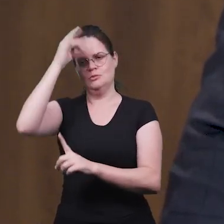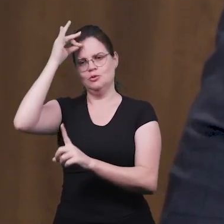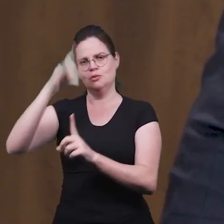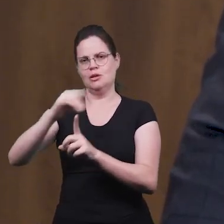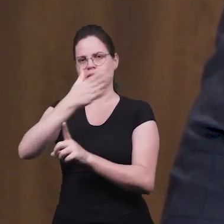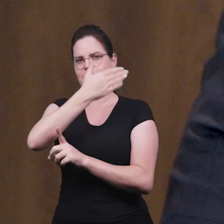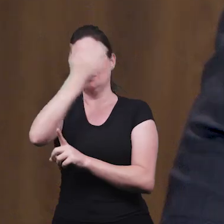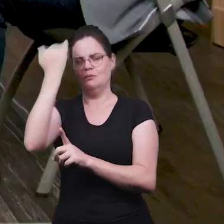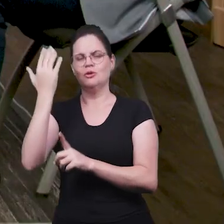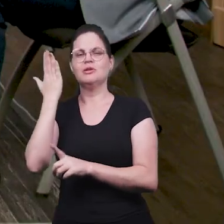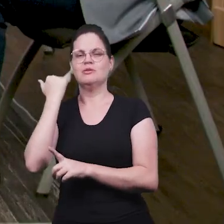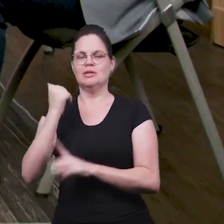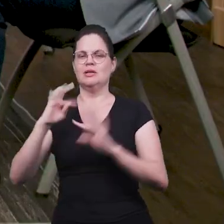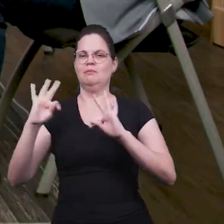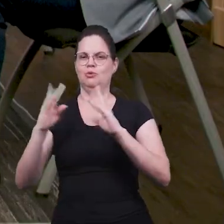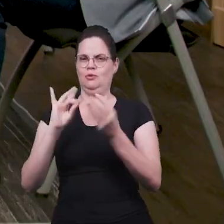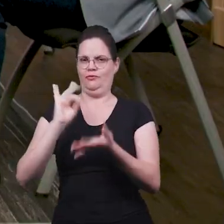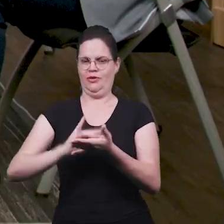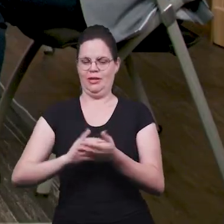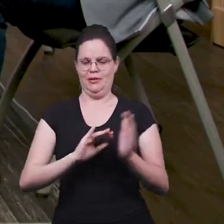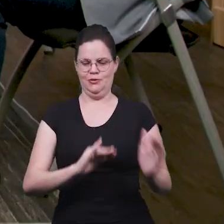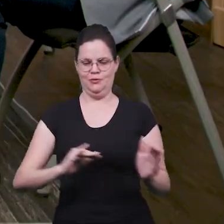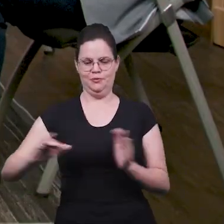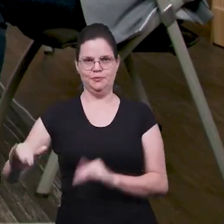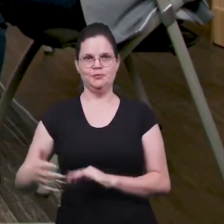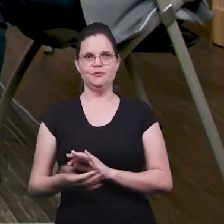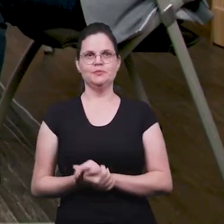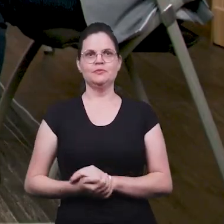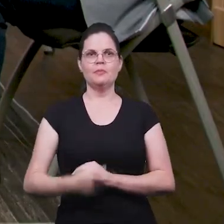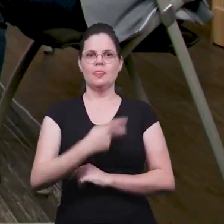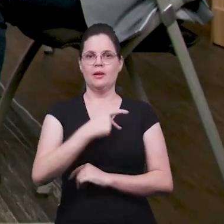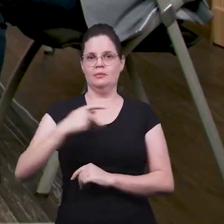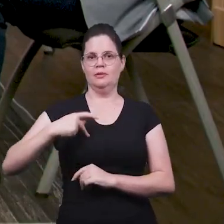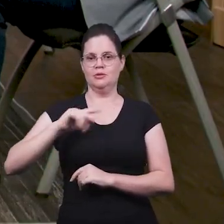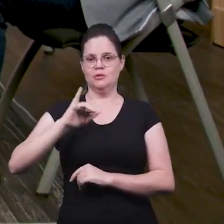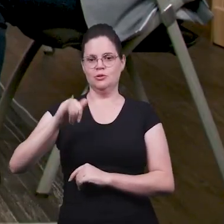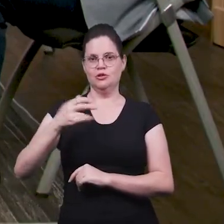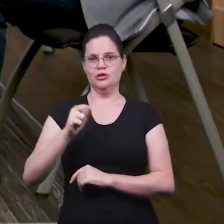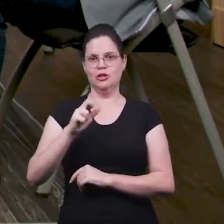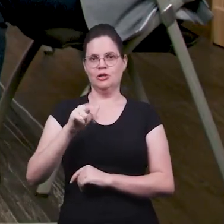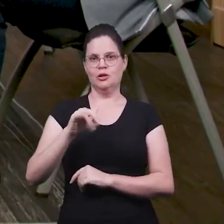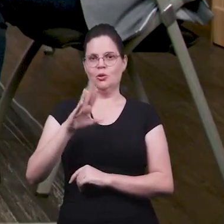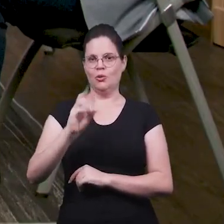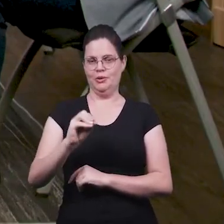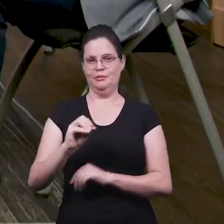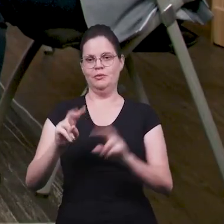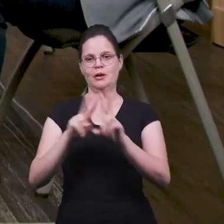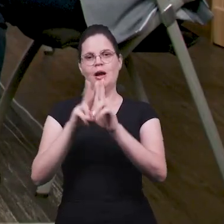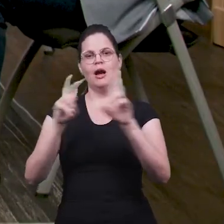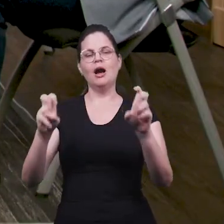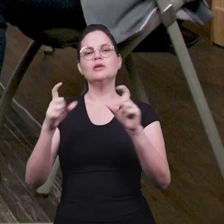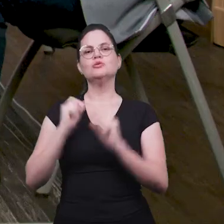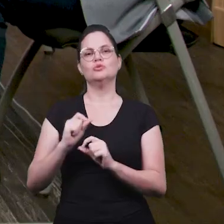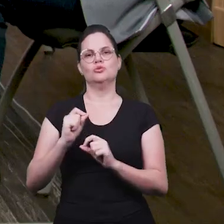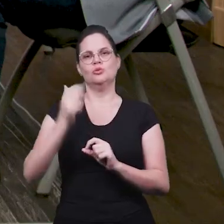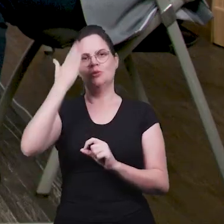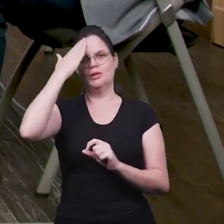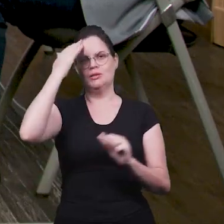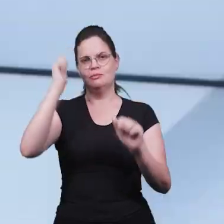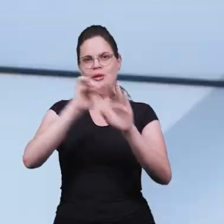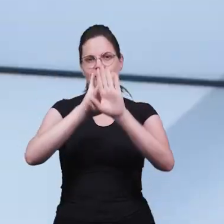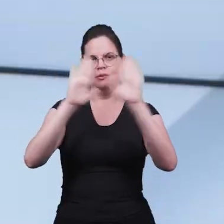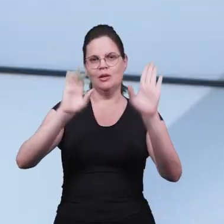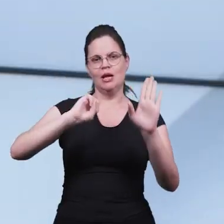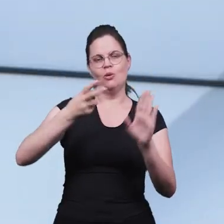parte de Deus. Glória a Jesus. Vamos seguir aqui. Pastor Jerônimo, espírito de inteligência ou